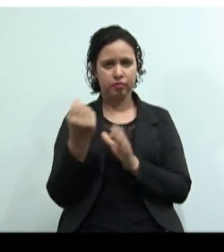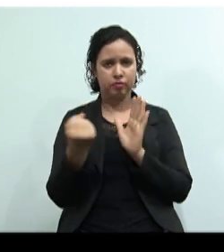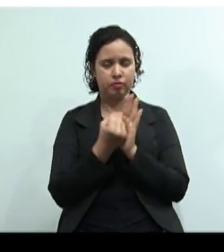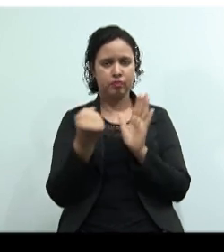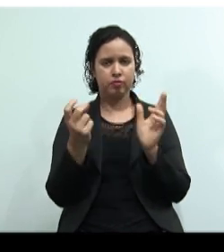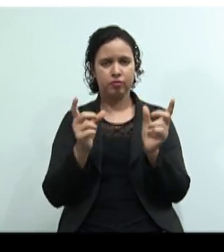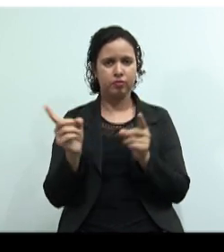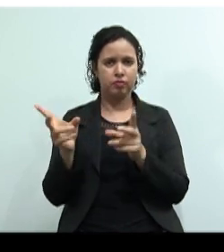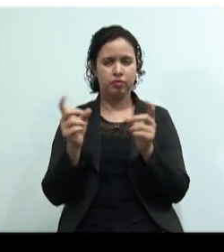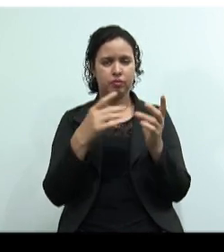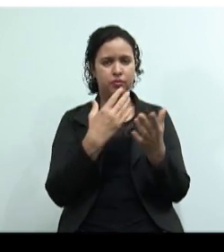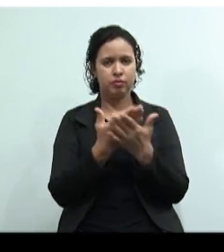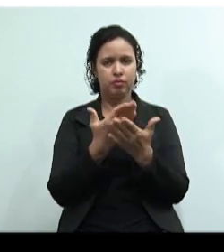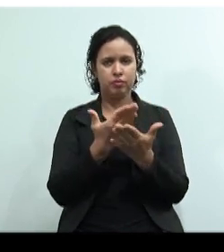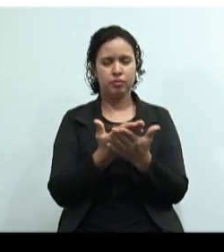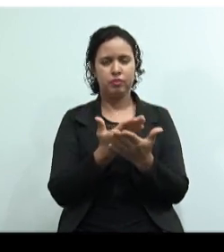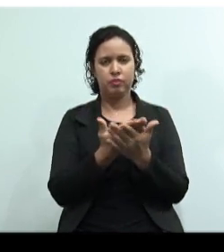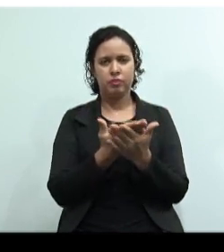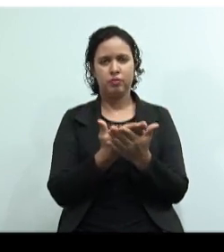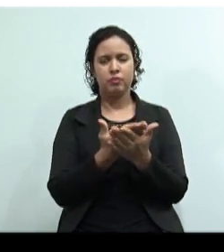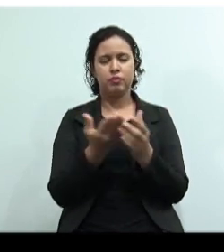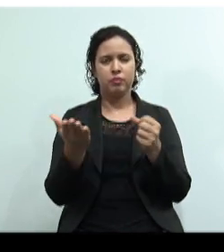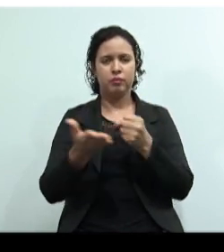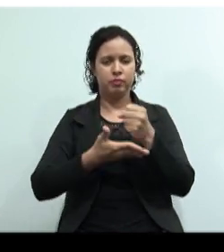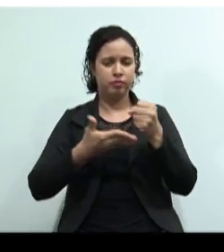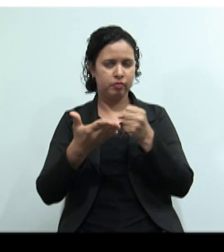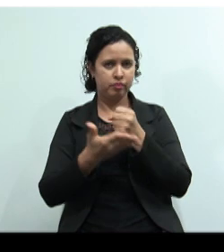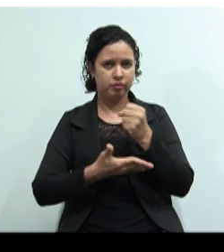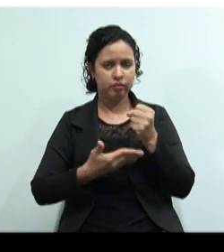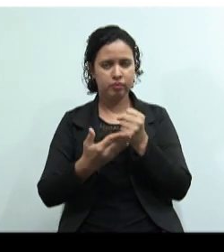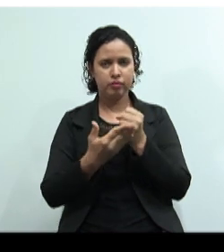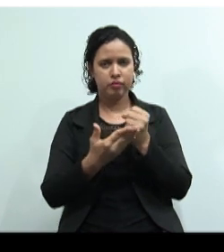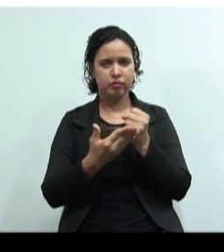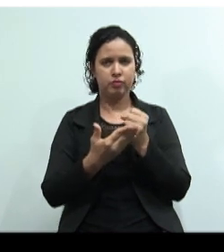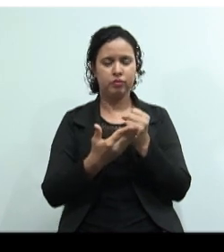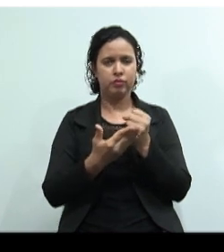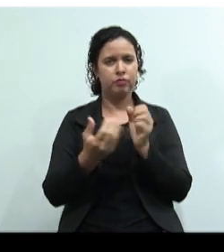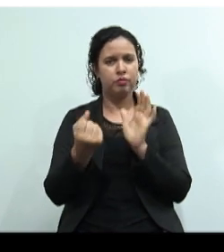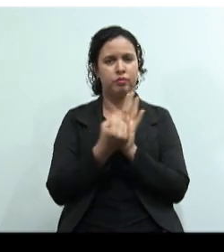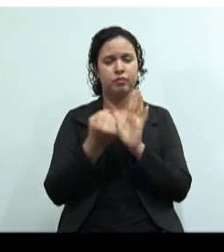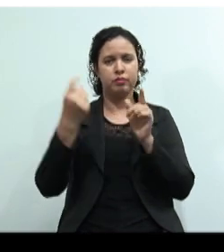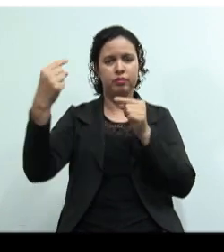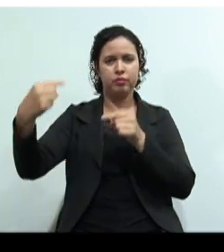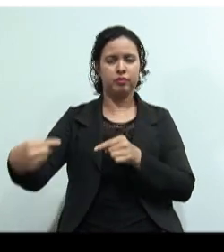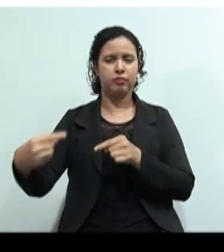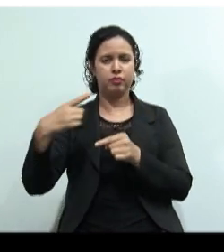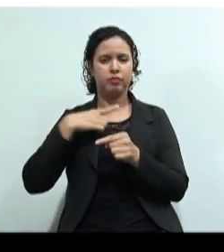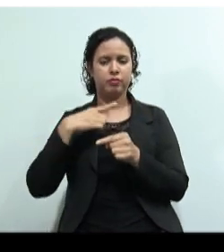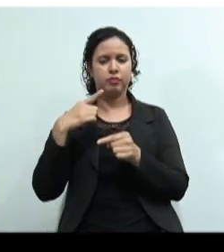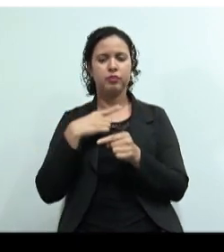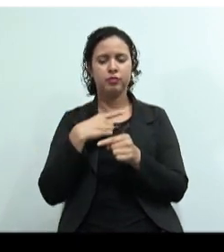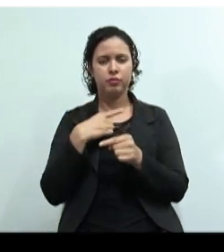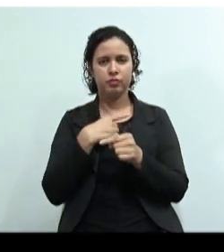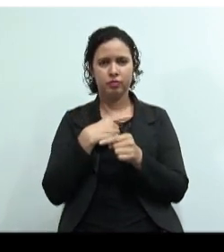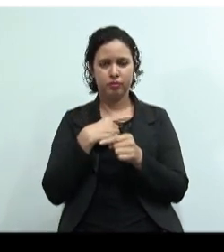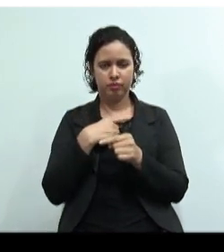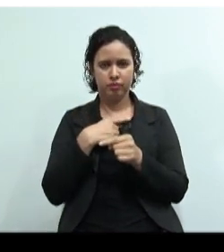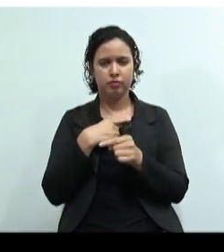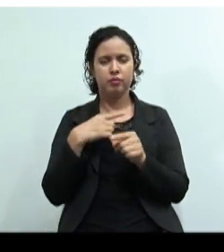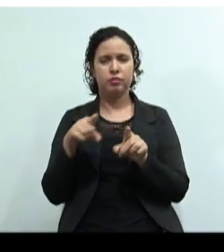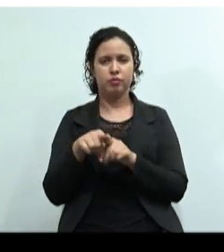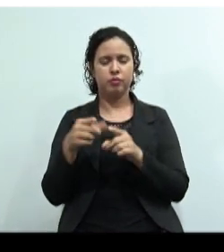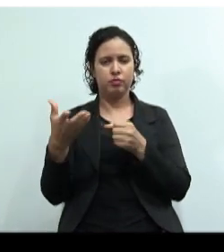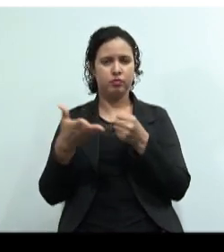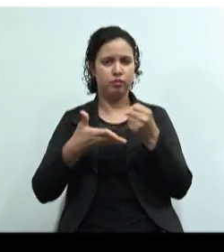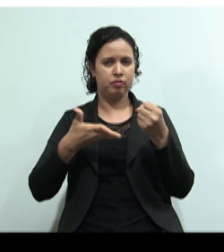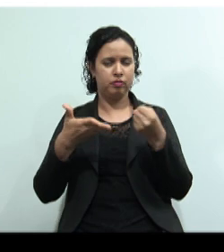nós estudamos? Baseado no preço dos concorrentes, nós temos baseado no valor